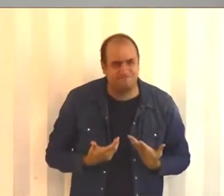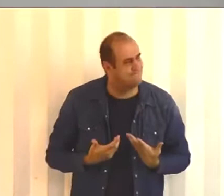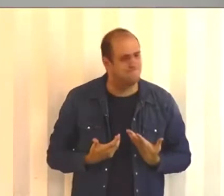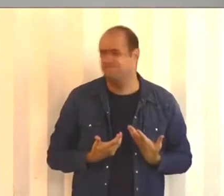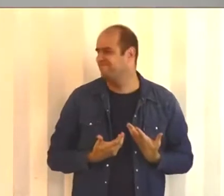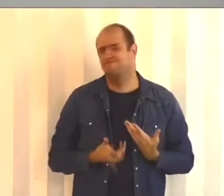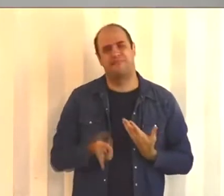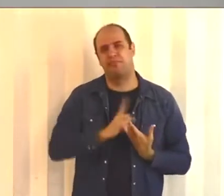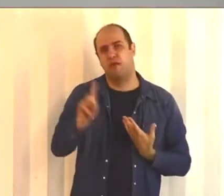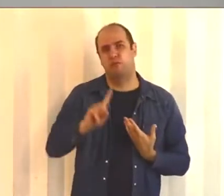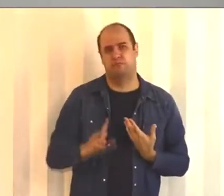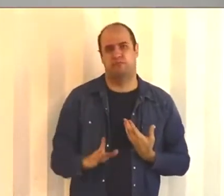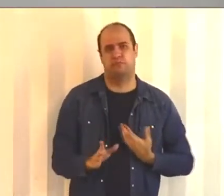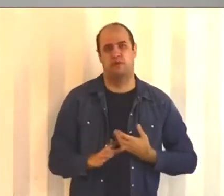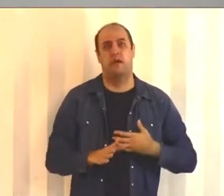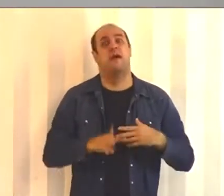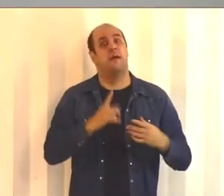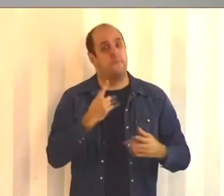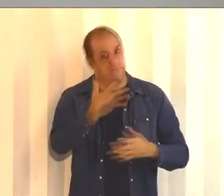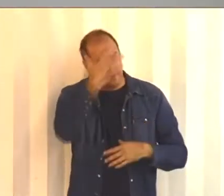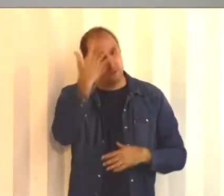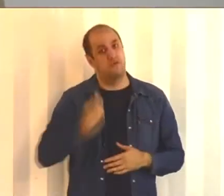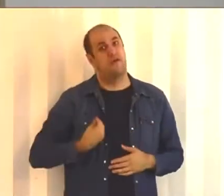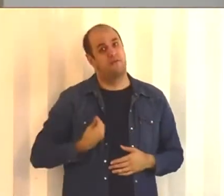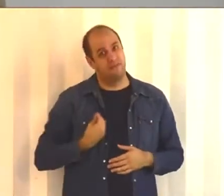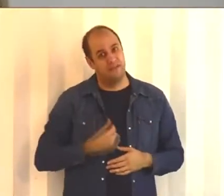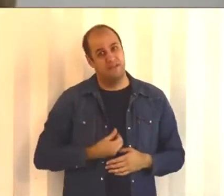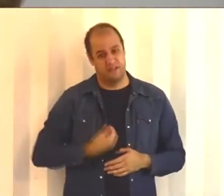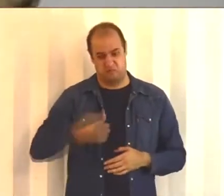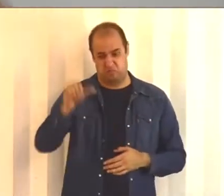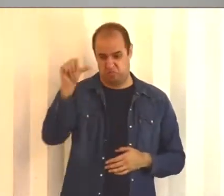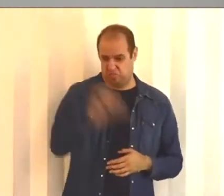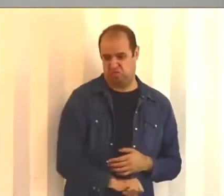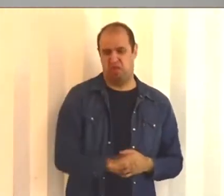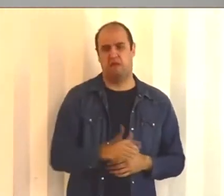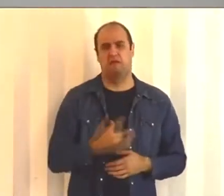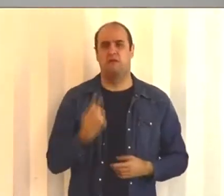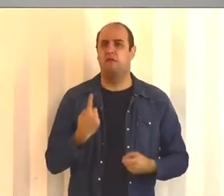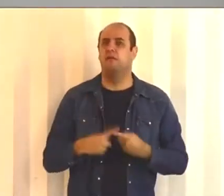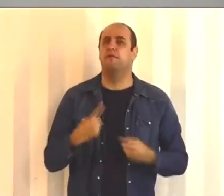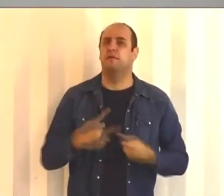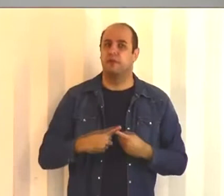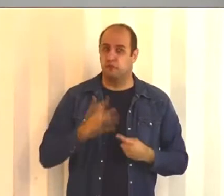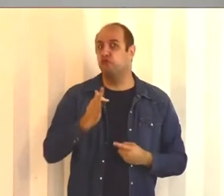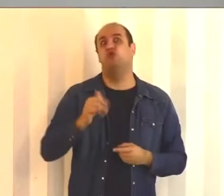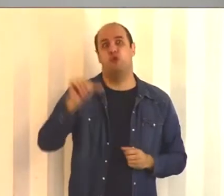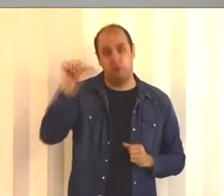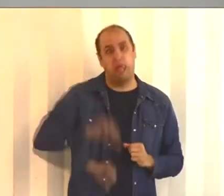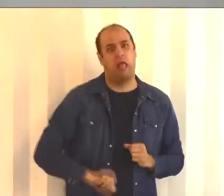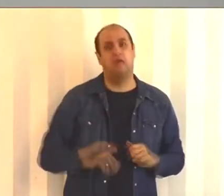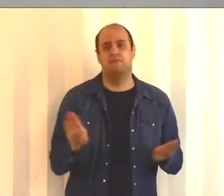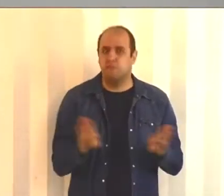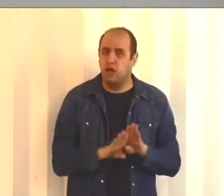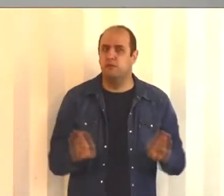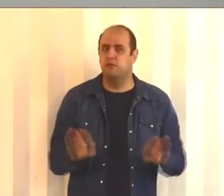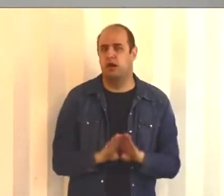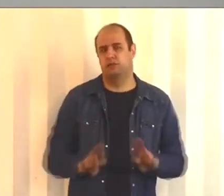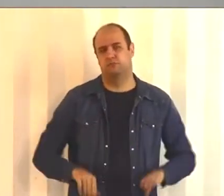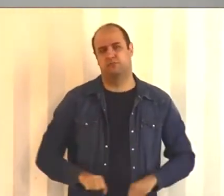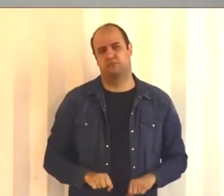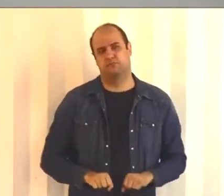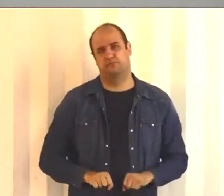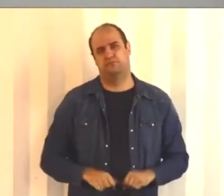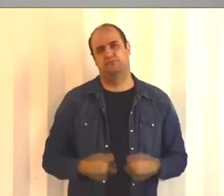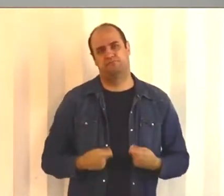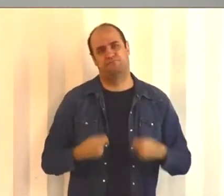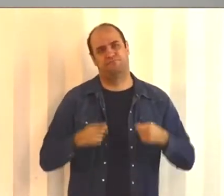não. E é por isso que muita gente vai muito mal na vida e irá muito pior do que pensa ser possível.